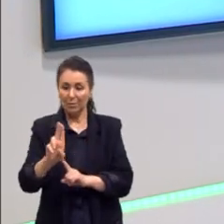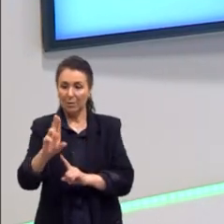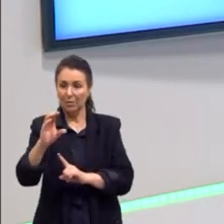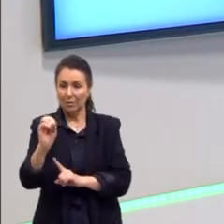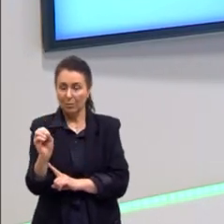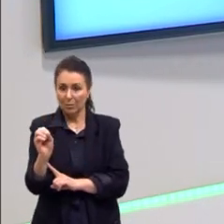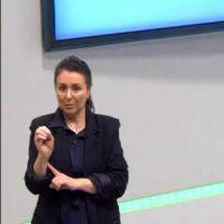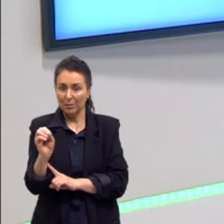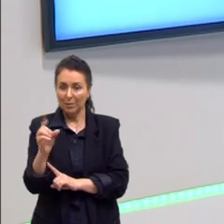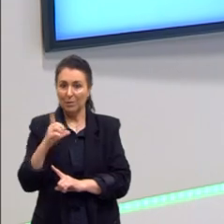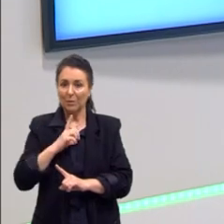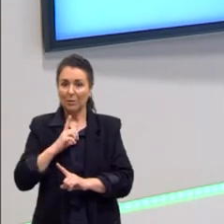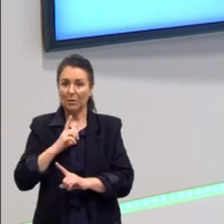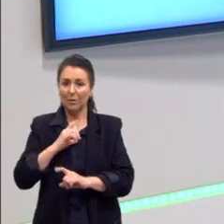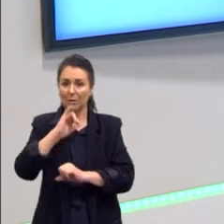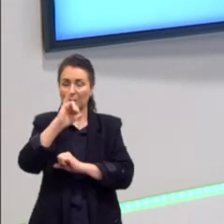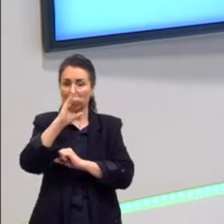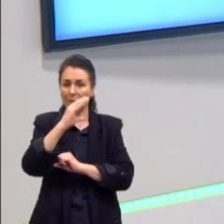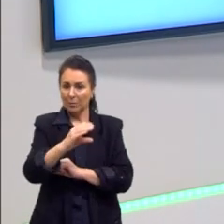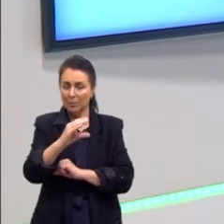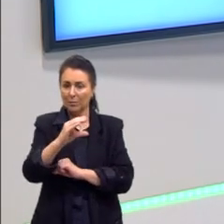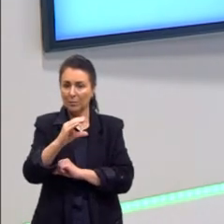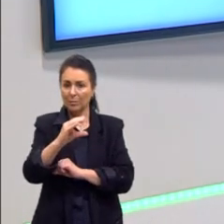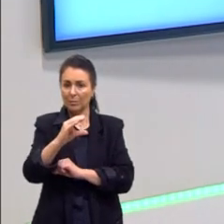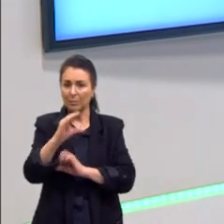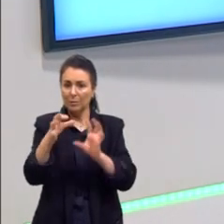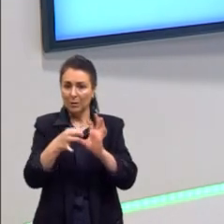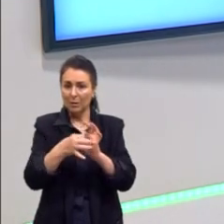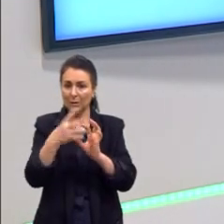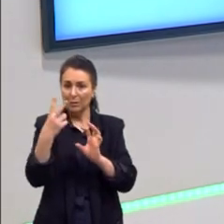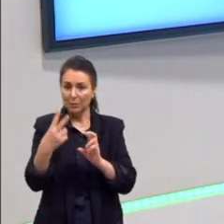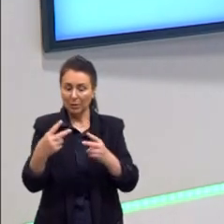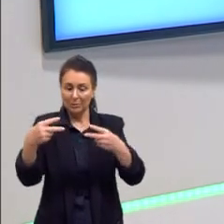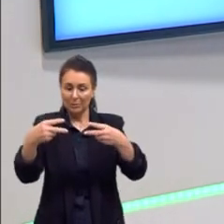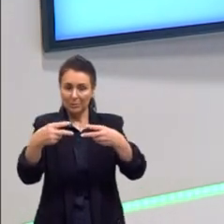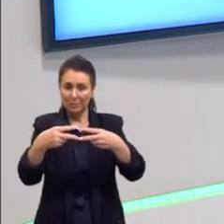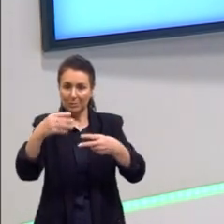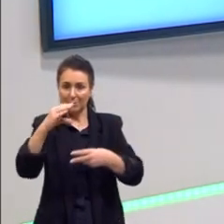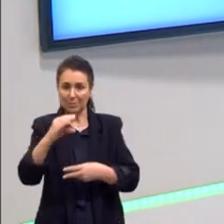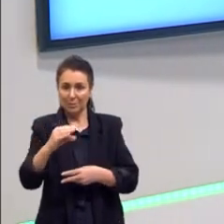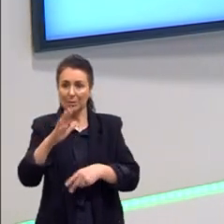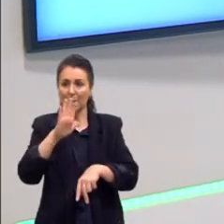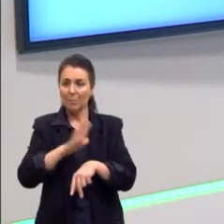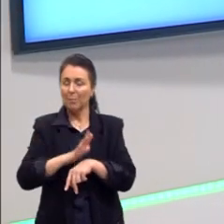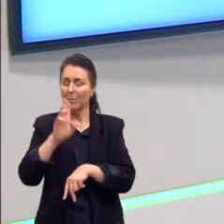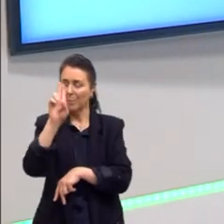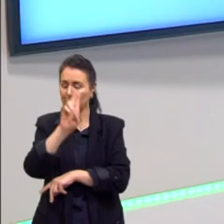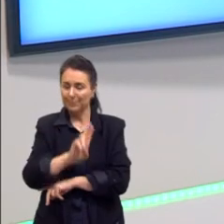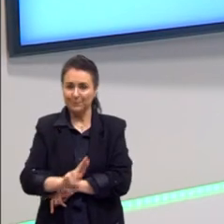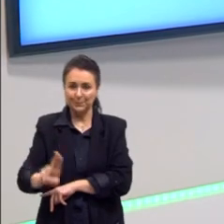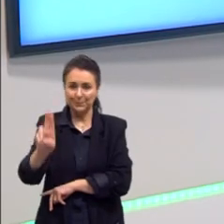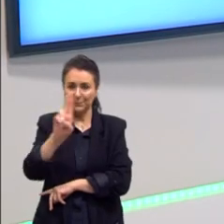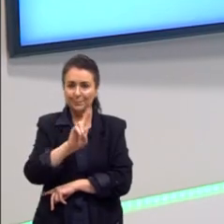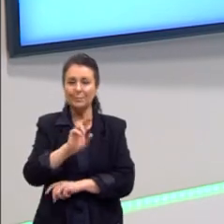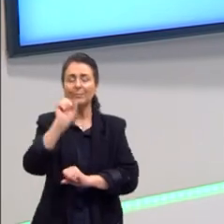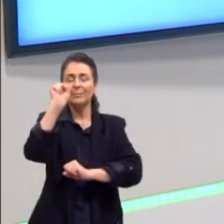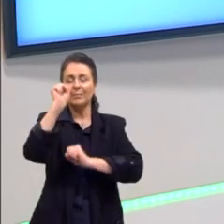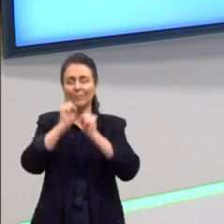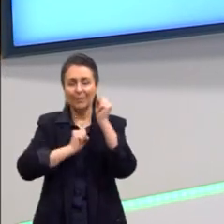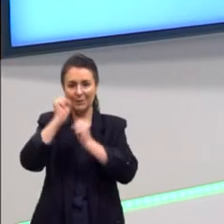dois um carbono ligado a doenças dois carbonos e ela é mais utilizada na